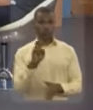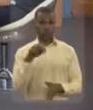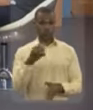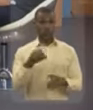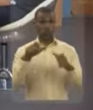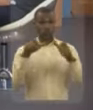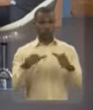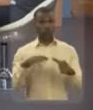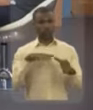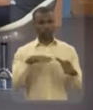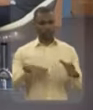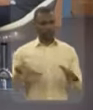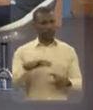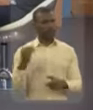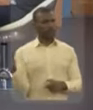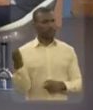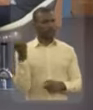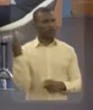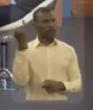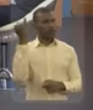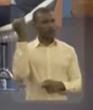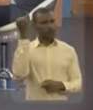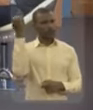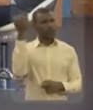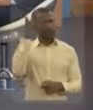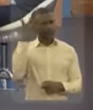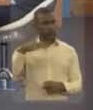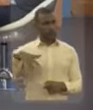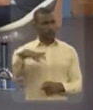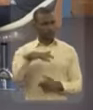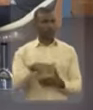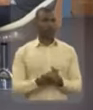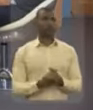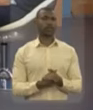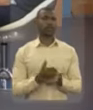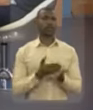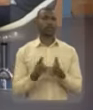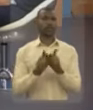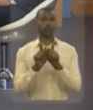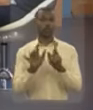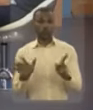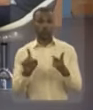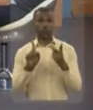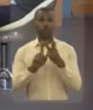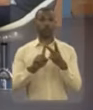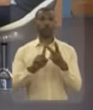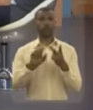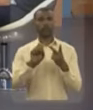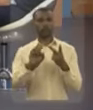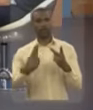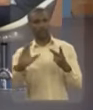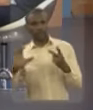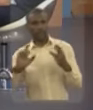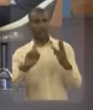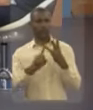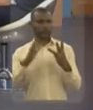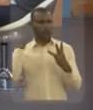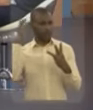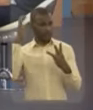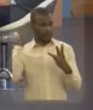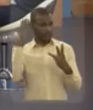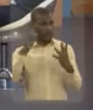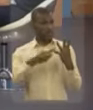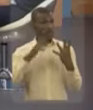grande de São Paulo uma região extremamente importante Com milhões e milhões de de habitantes começamos com Guarulho depois você acompanhou São Bernardo né hoje nós estos aqui Santo